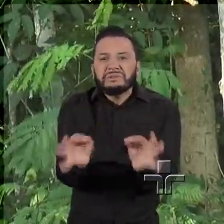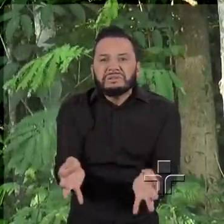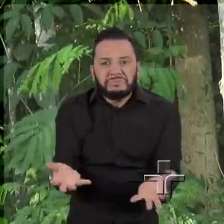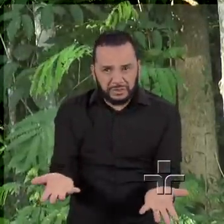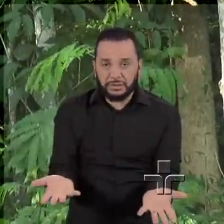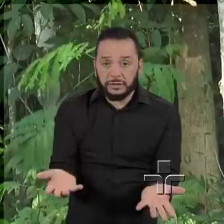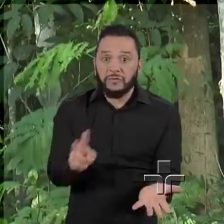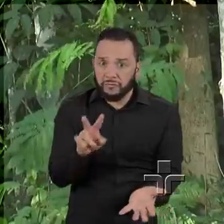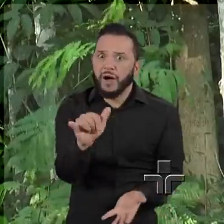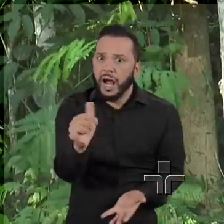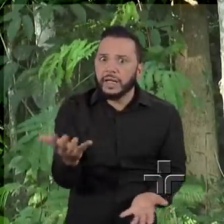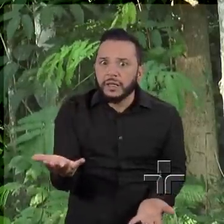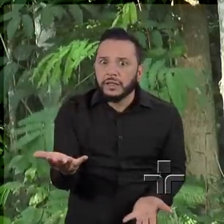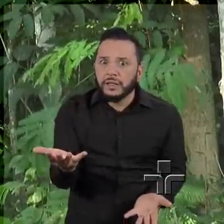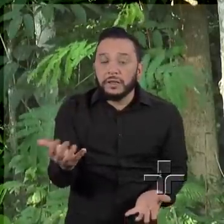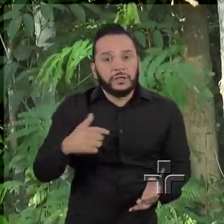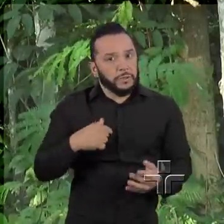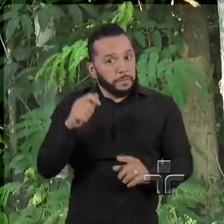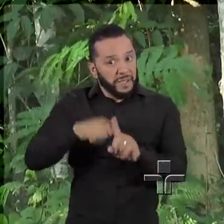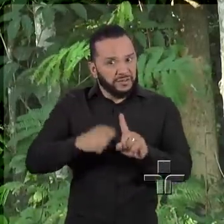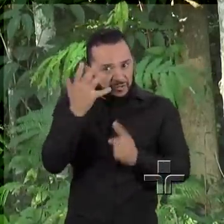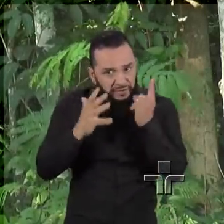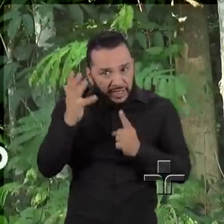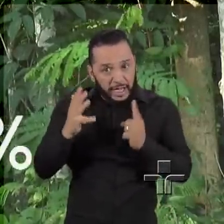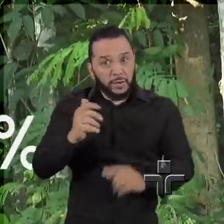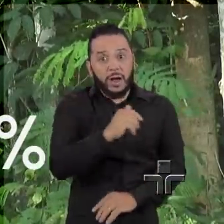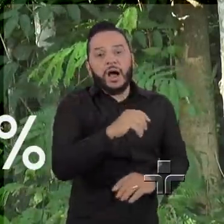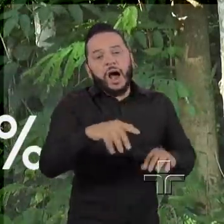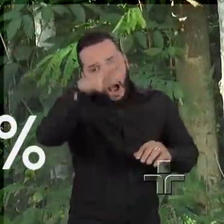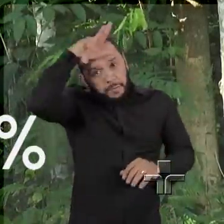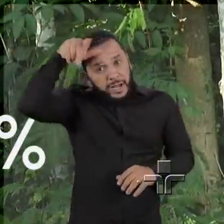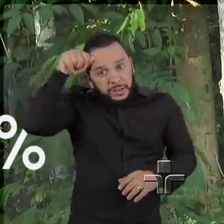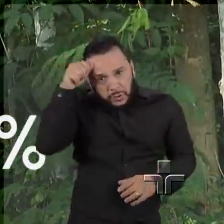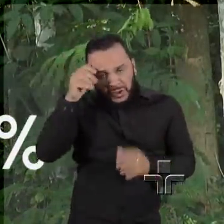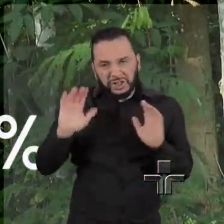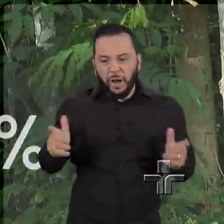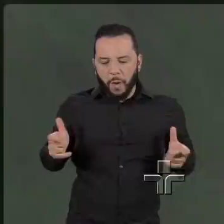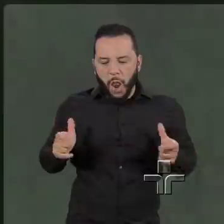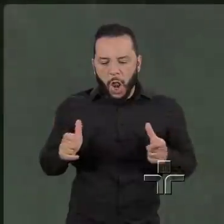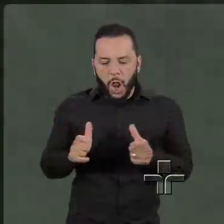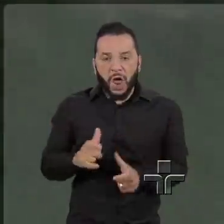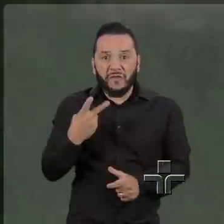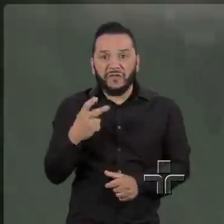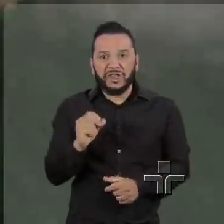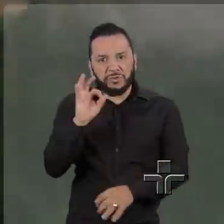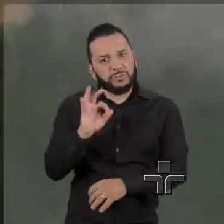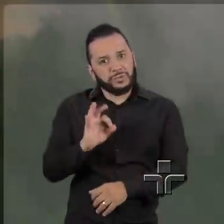biodiversidade. Em fevereiro deste ano, a Amazônia já tinha perdido 20% de toda a área original.